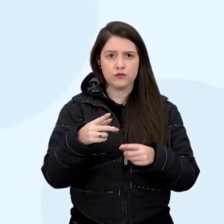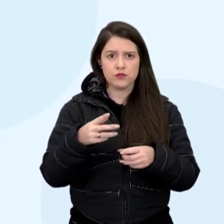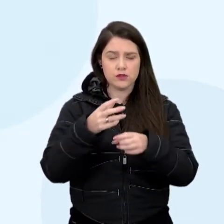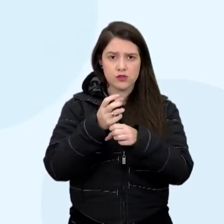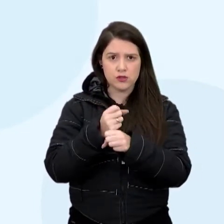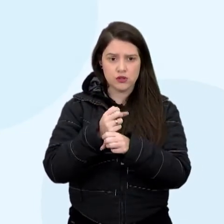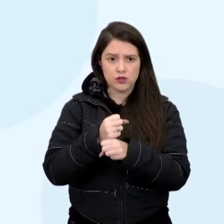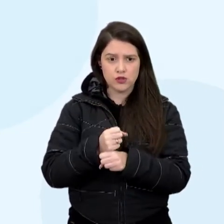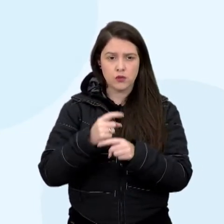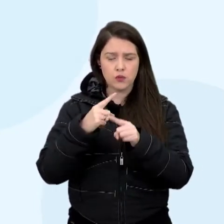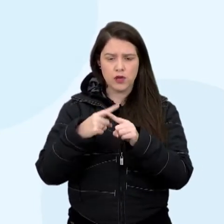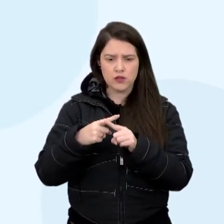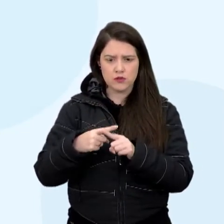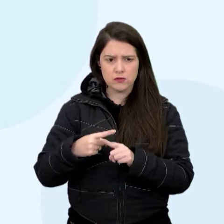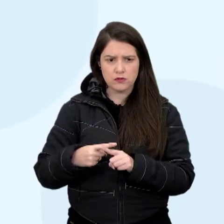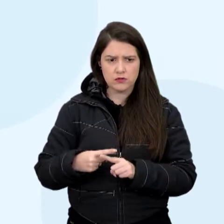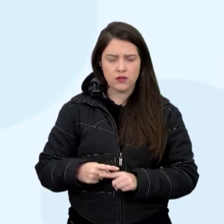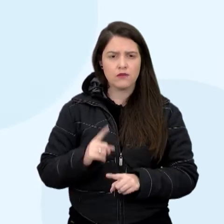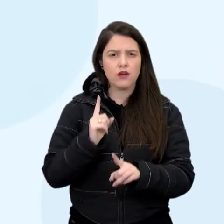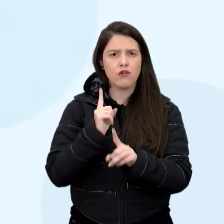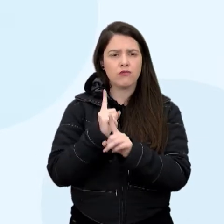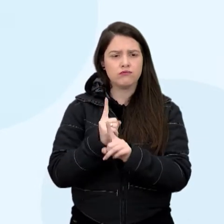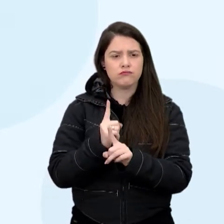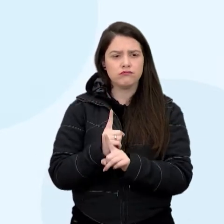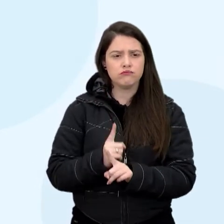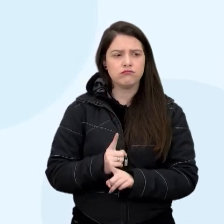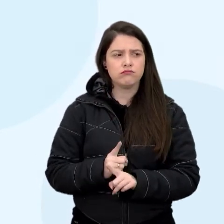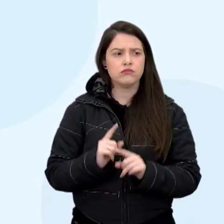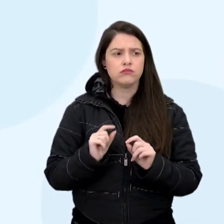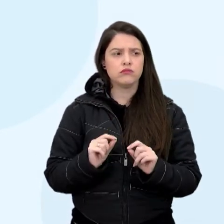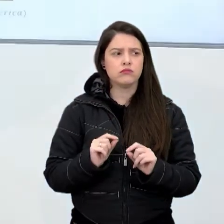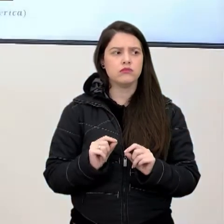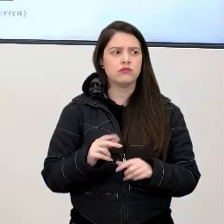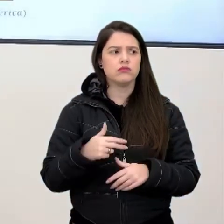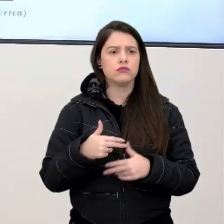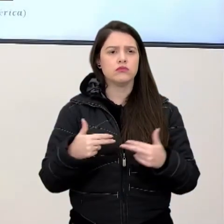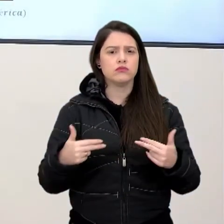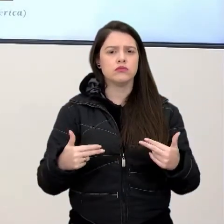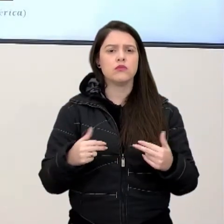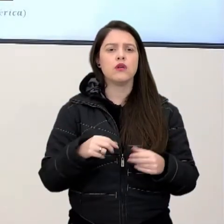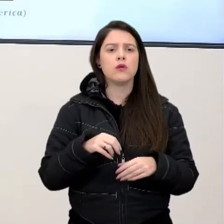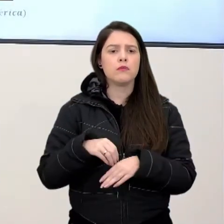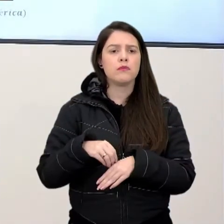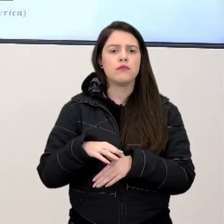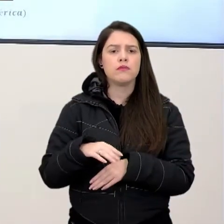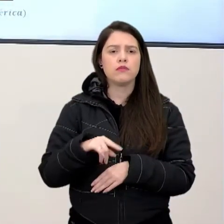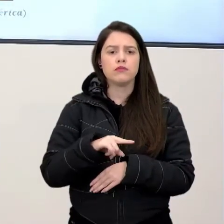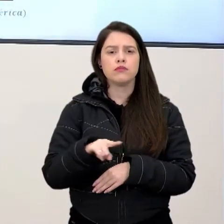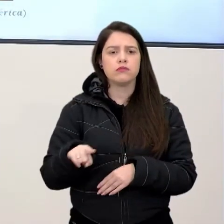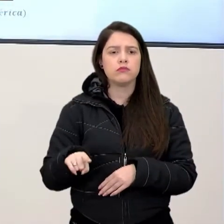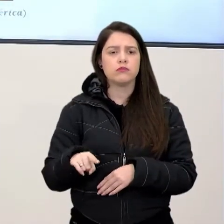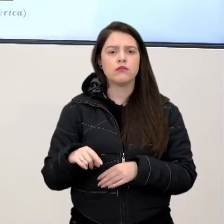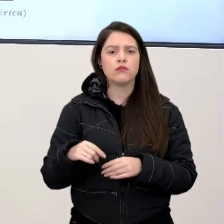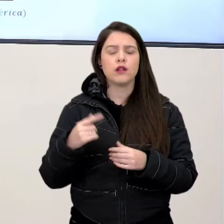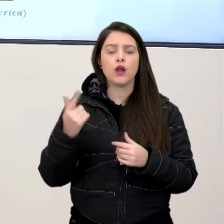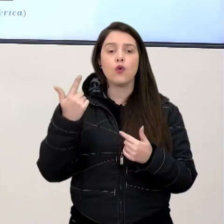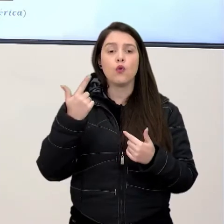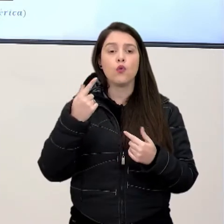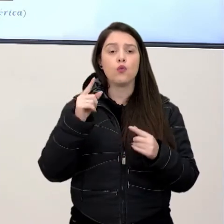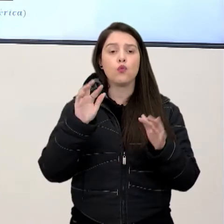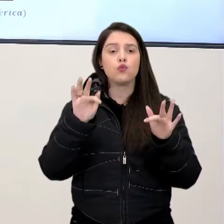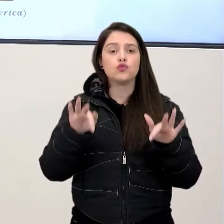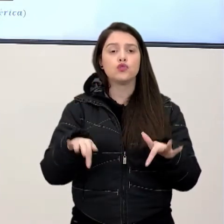todos eles você vai encontrar quem? Você vai encontrar o 55. A gente mostrou isso aí para você lá na última aula,